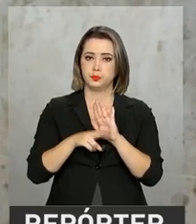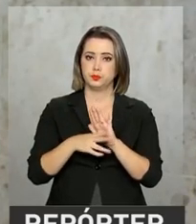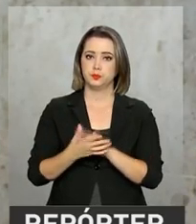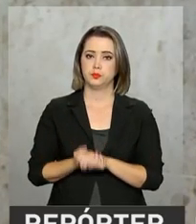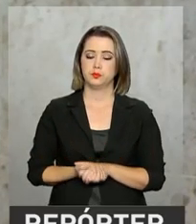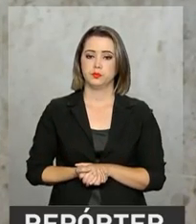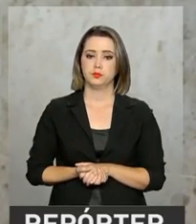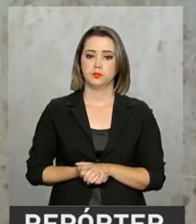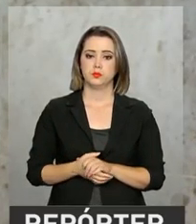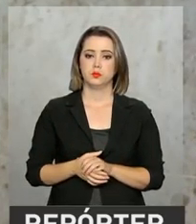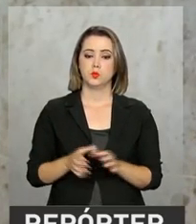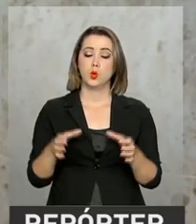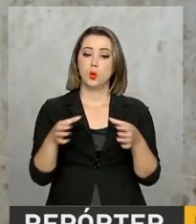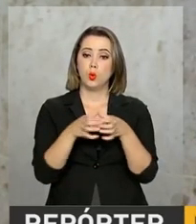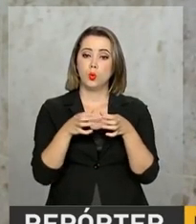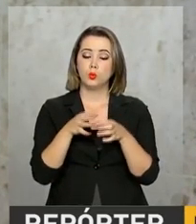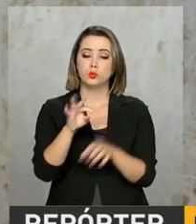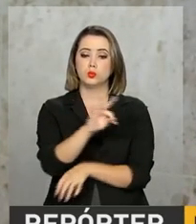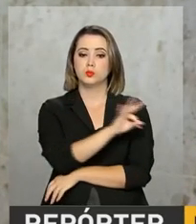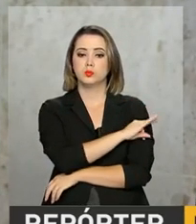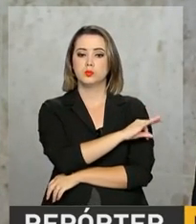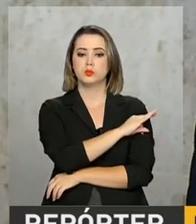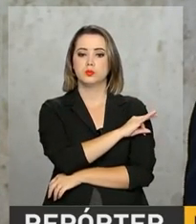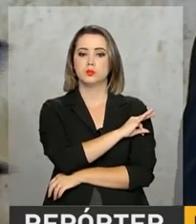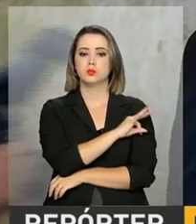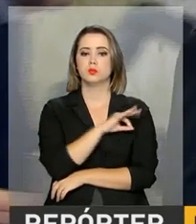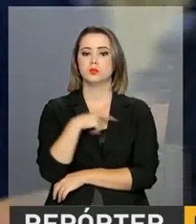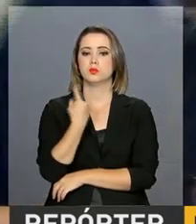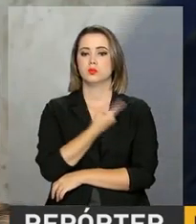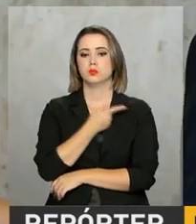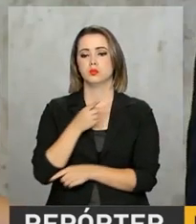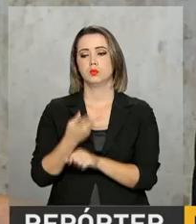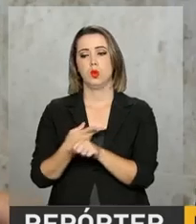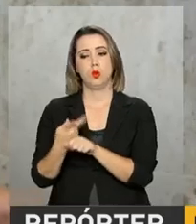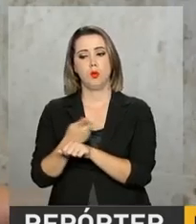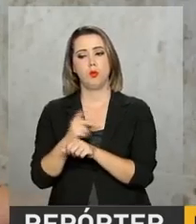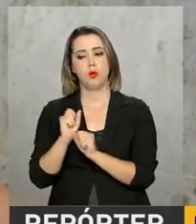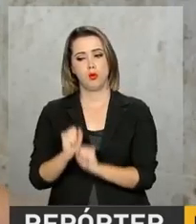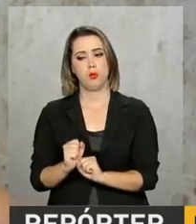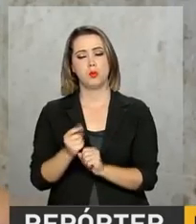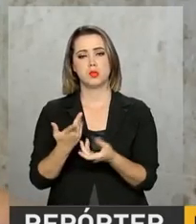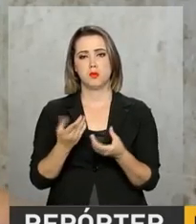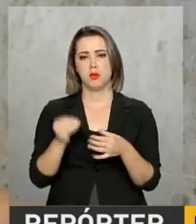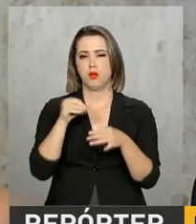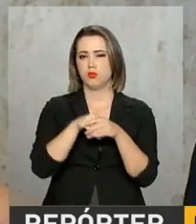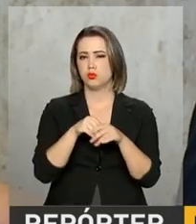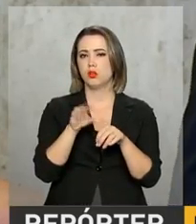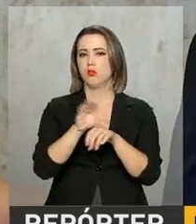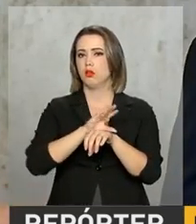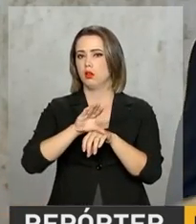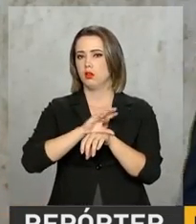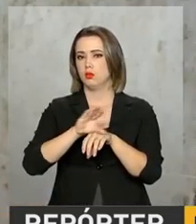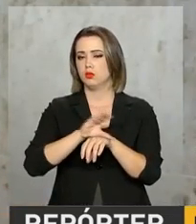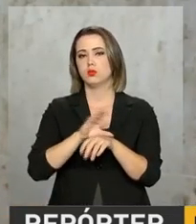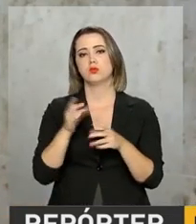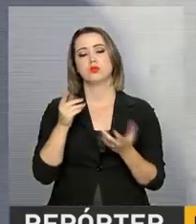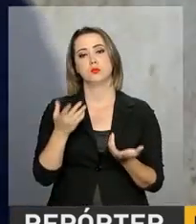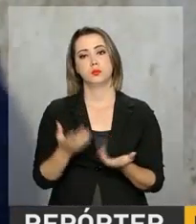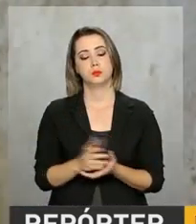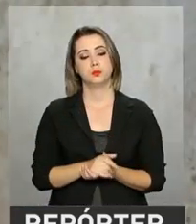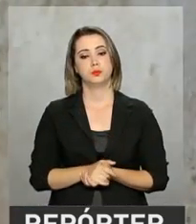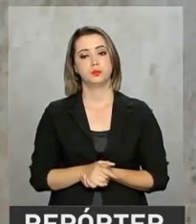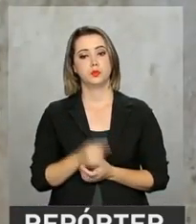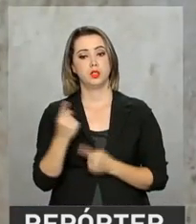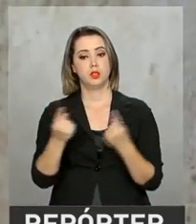A equipe técnica está procurando a compatibilização da proposta do presidente no arcabouço constitucional vigente.